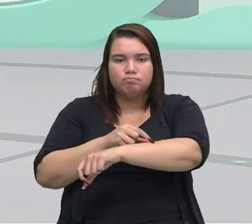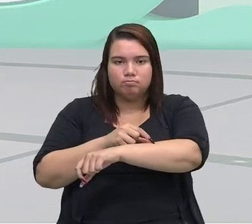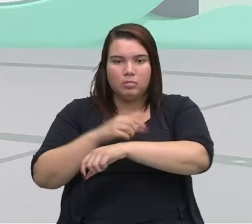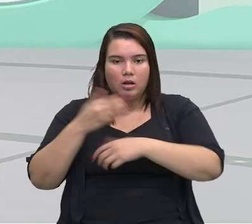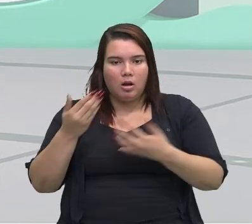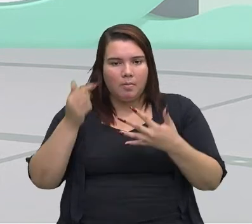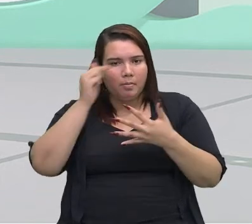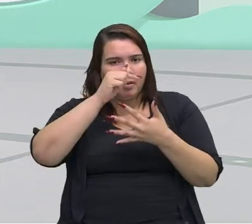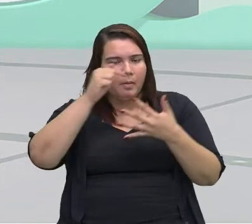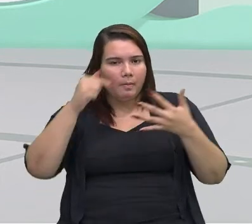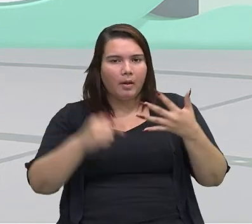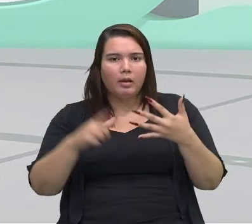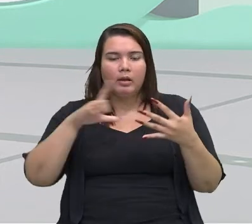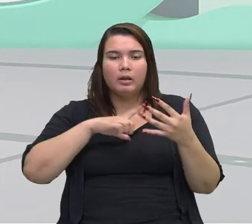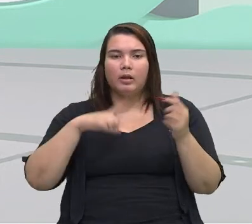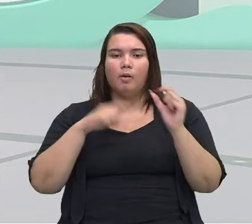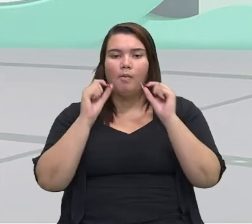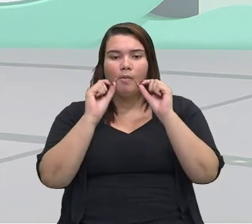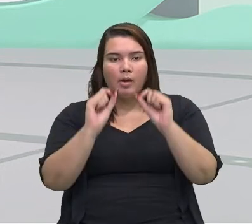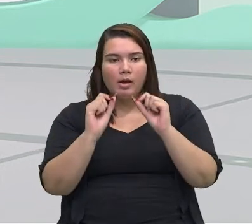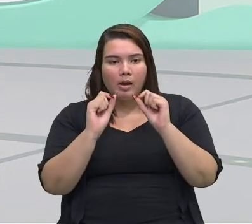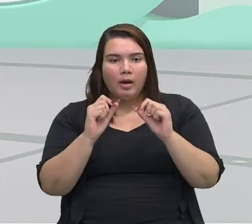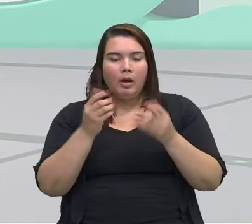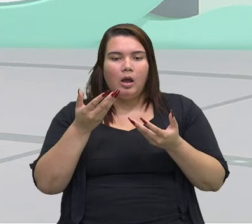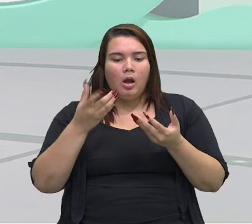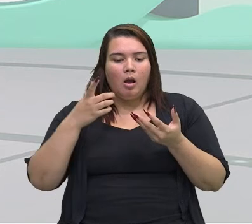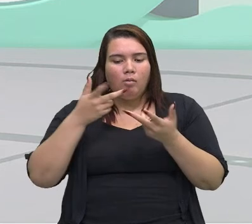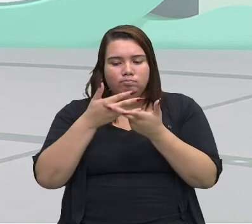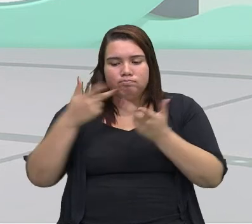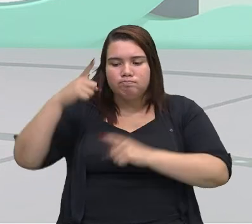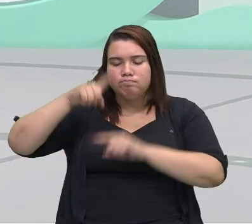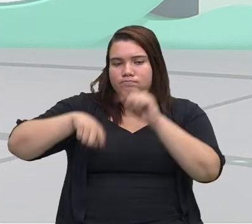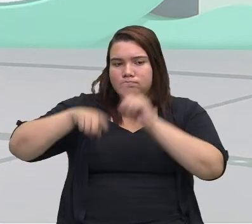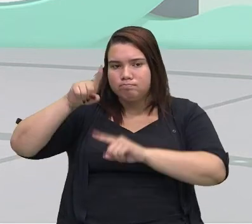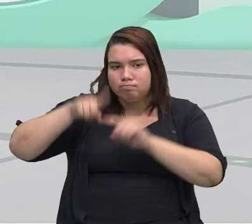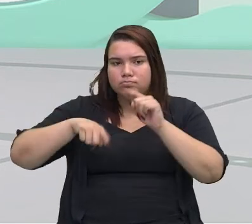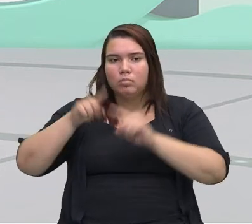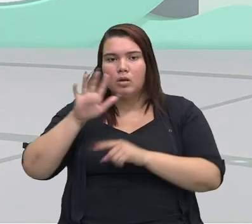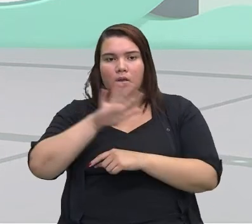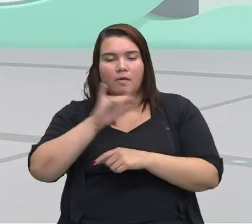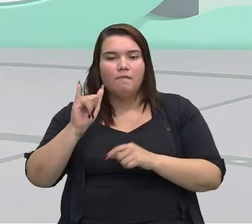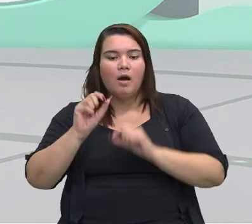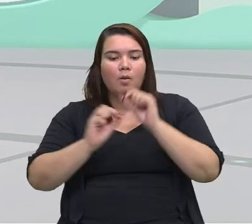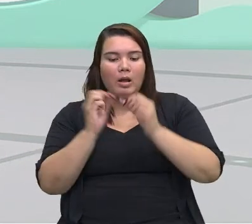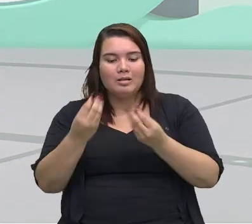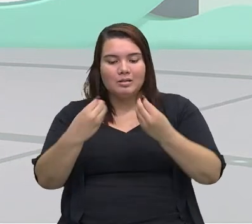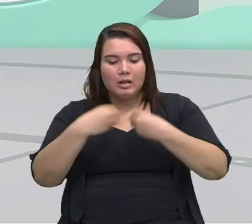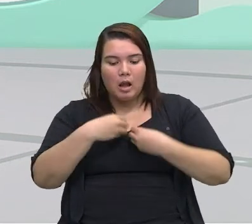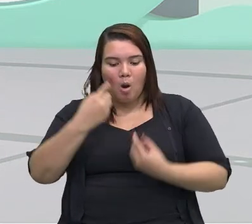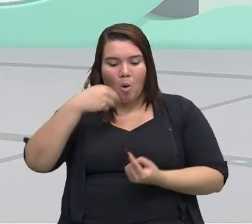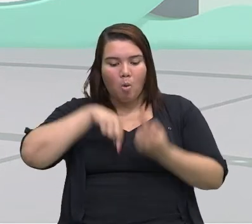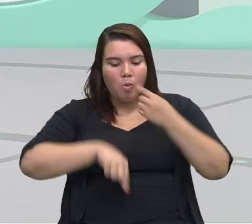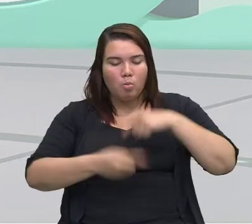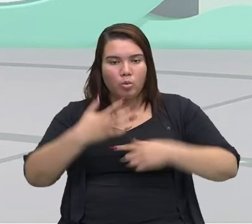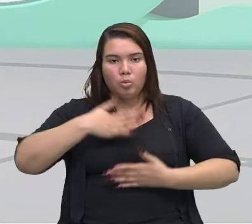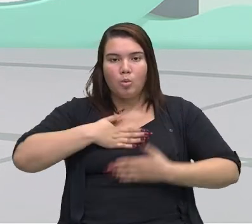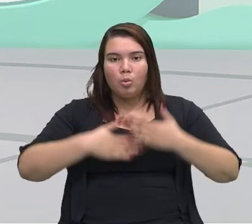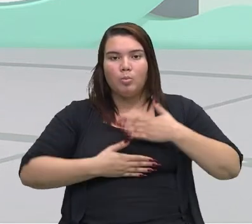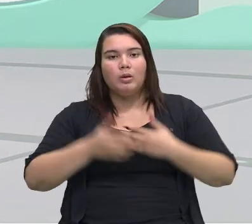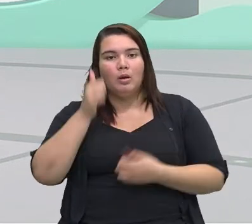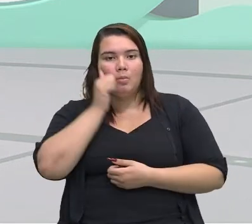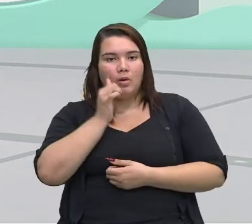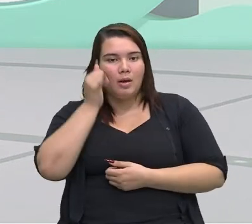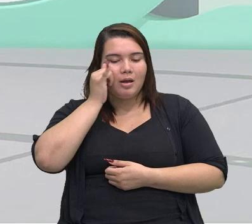eles consistem na introdução de equipamentos ou que vão liberar hormônios no corpo da mulher e impedir